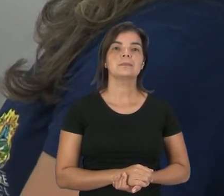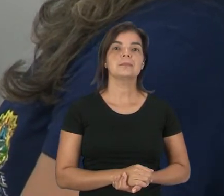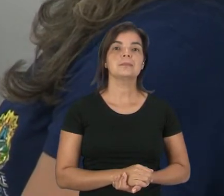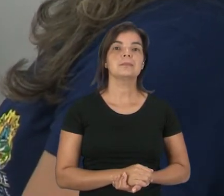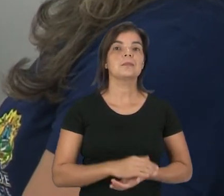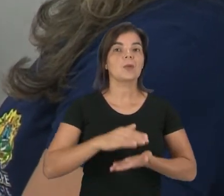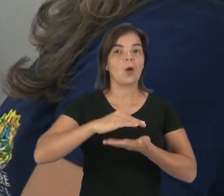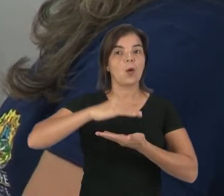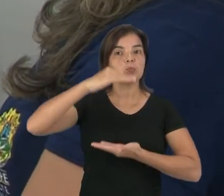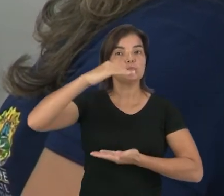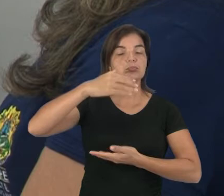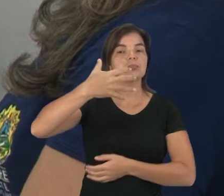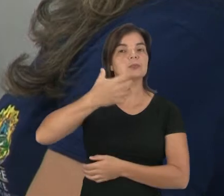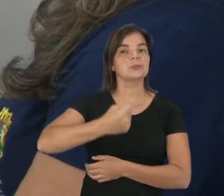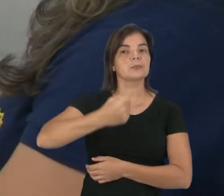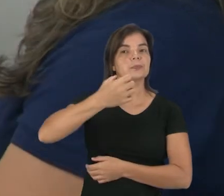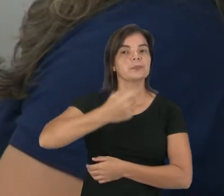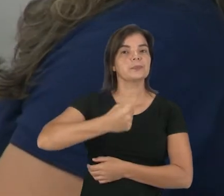de leite.